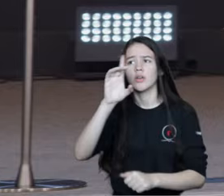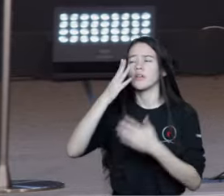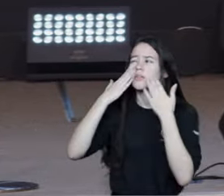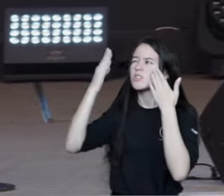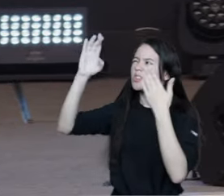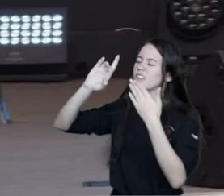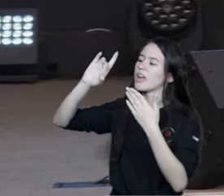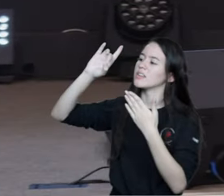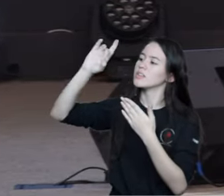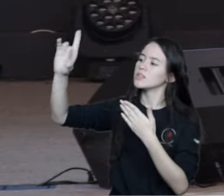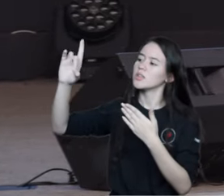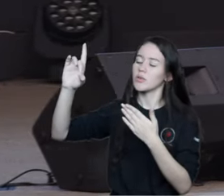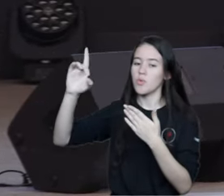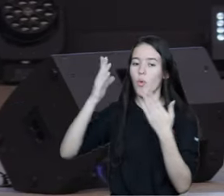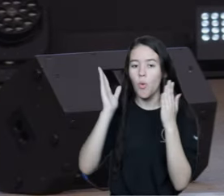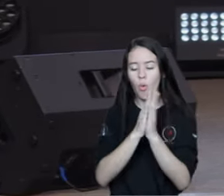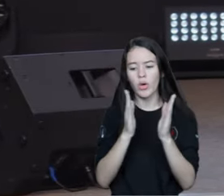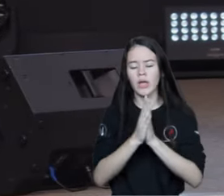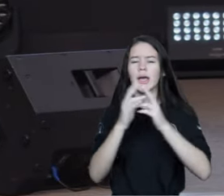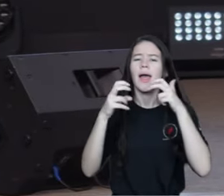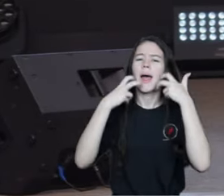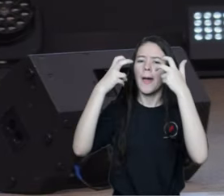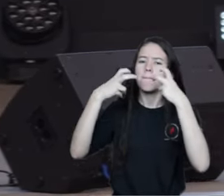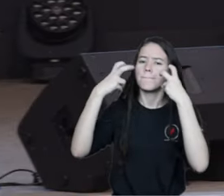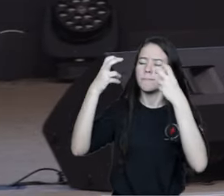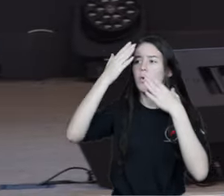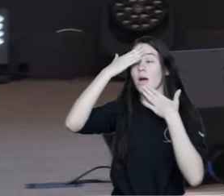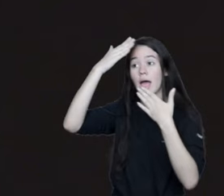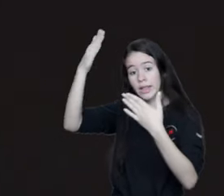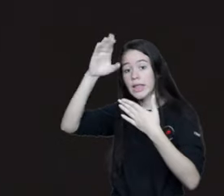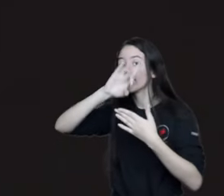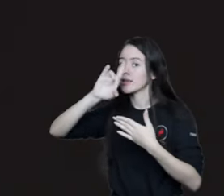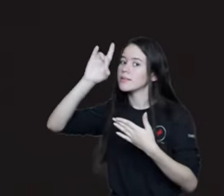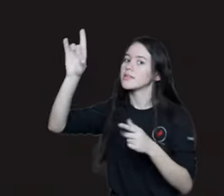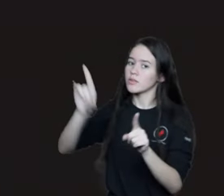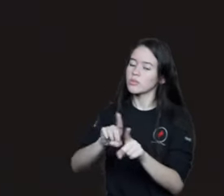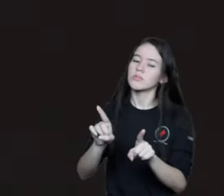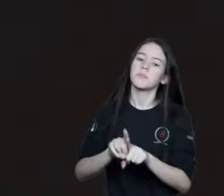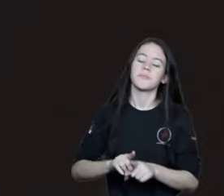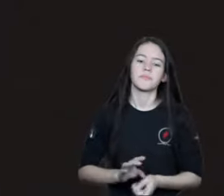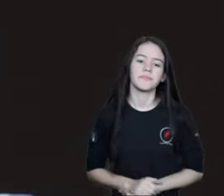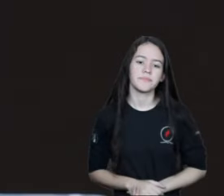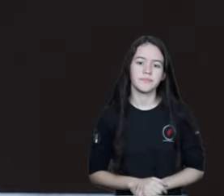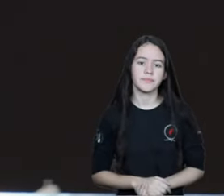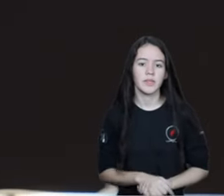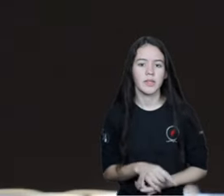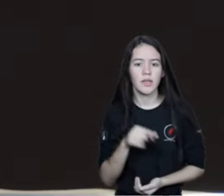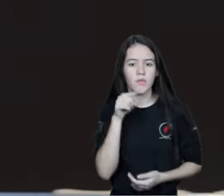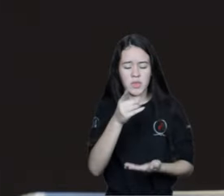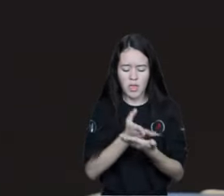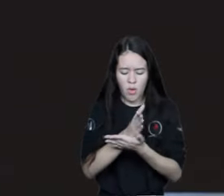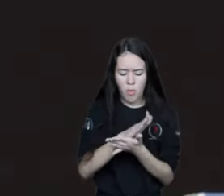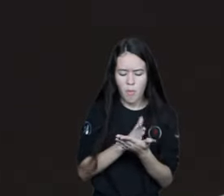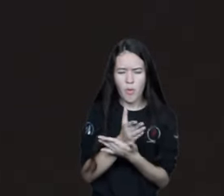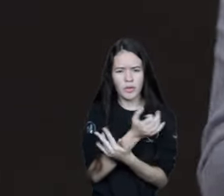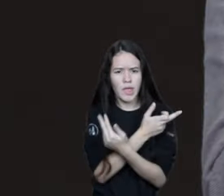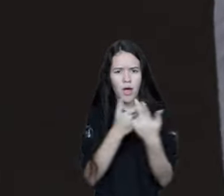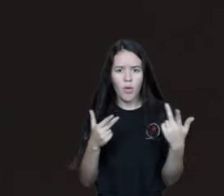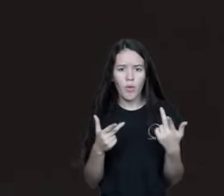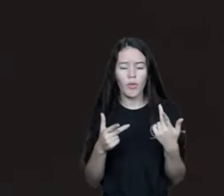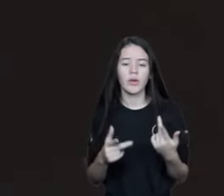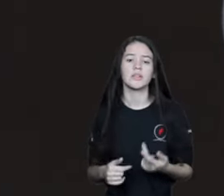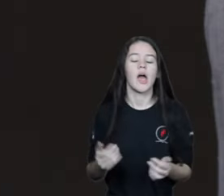diante de Deus pelas orações e súplicas com ações de graça você tá inquieto por alguma coisa